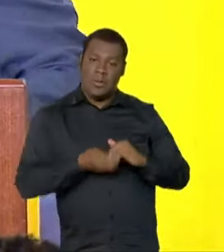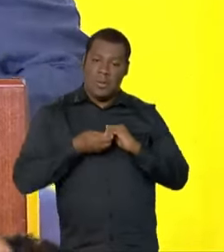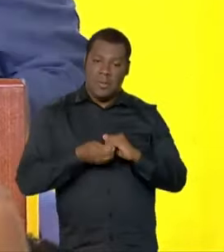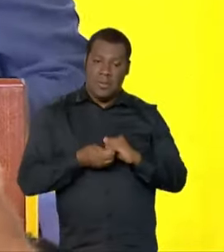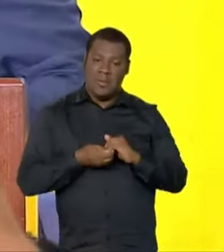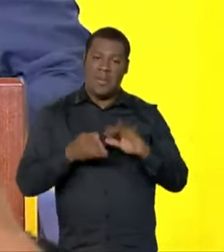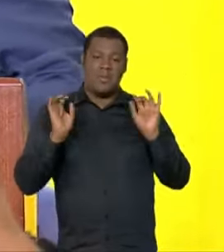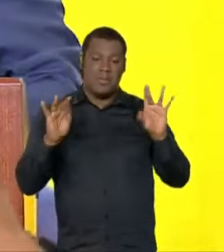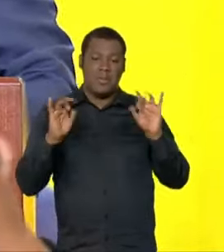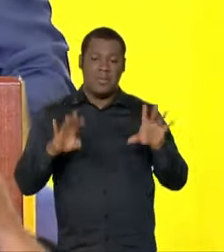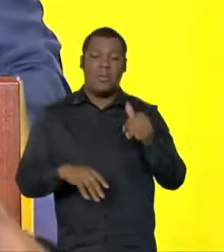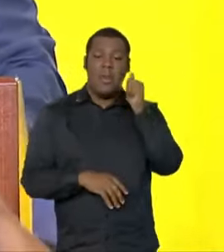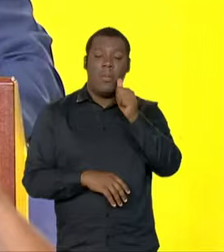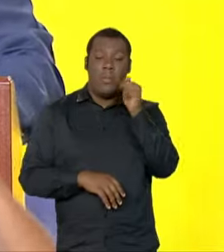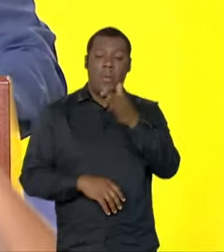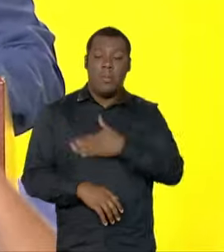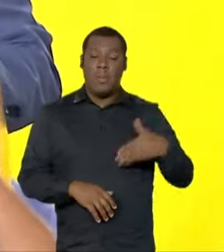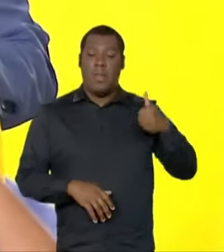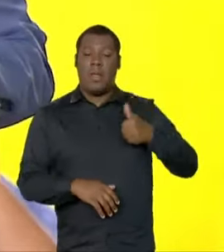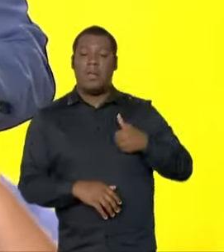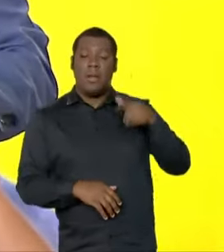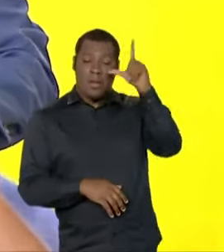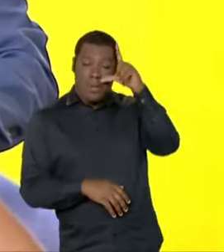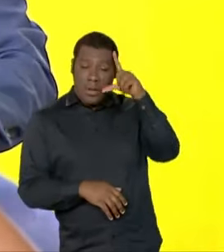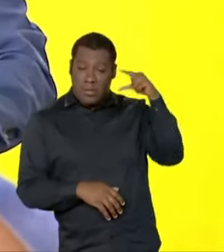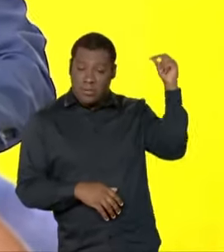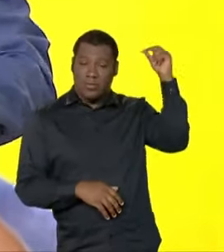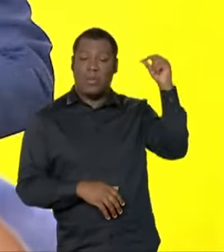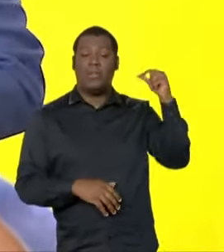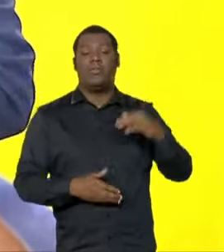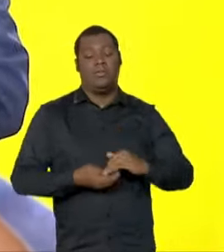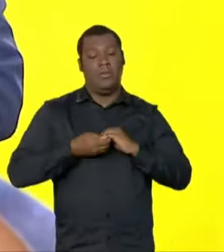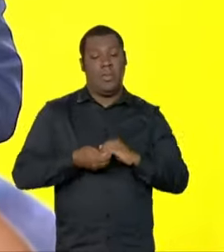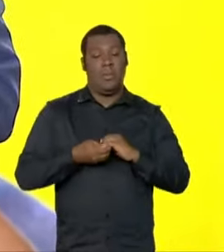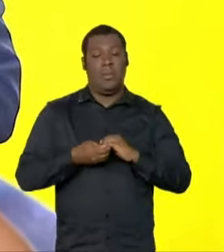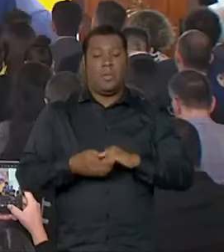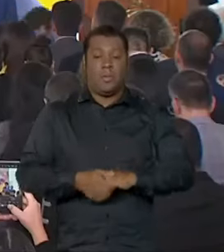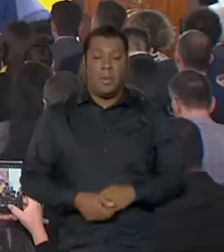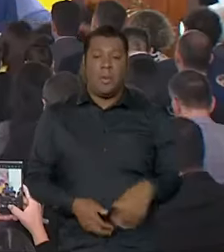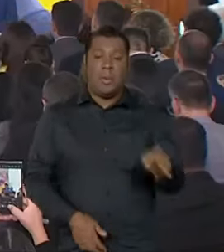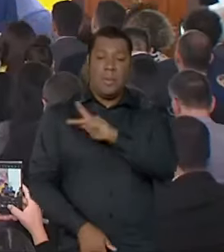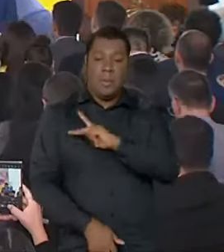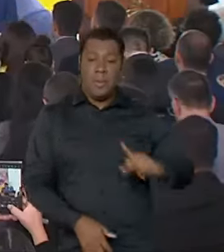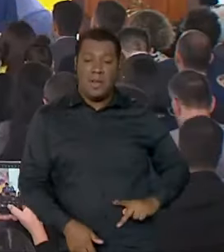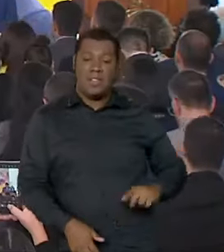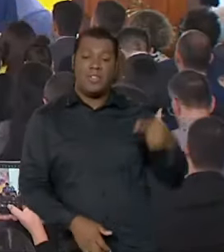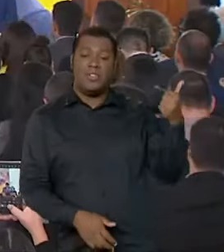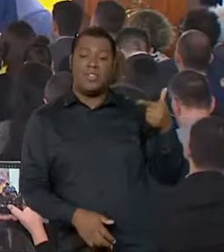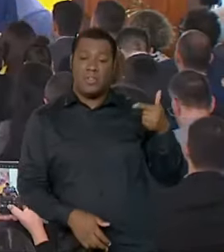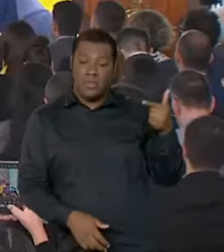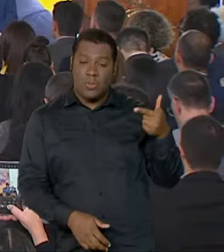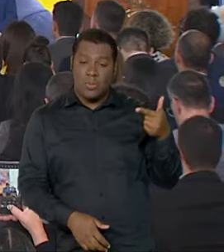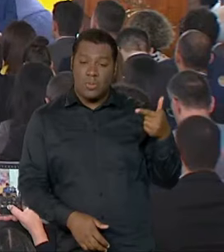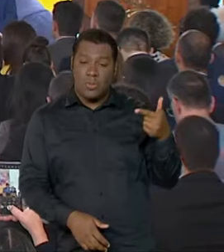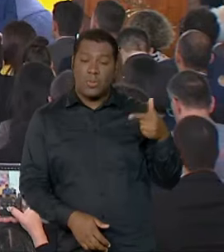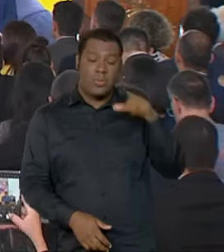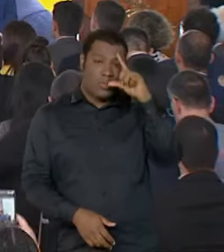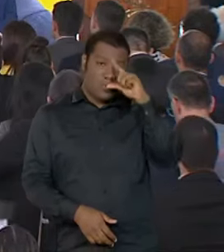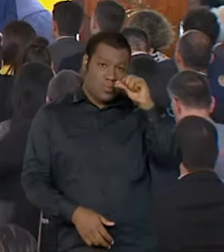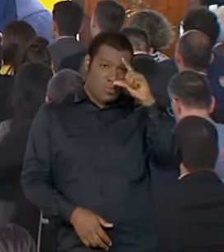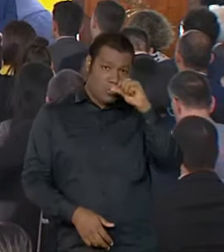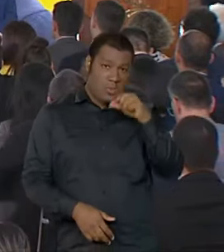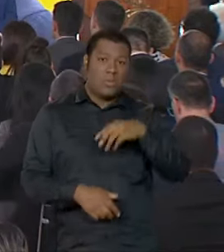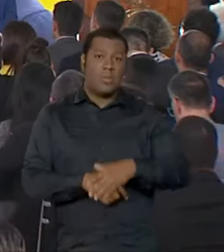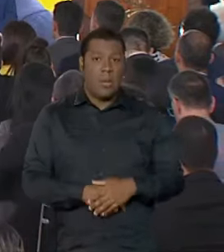Silva, nossa querida primeira-dama, dona Janja Lula da Silva, o vice-presidente Geraldo Alckmin